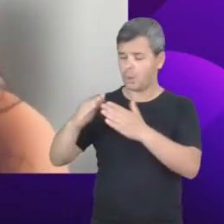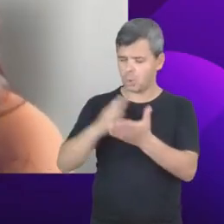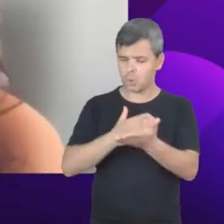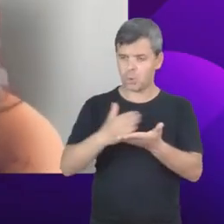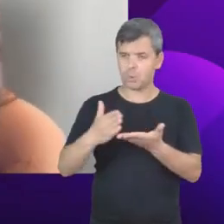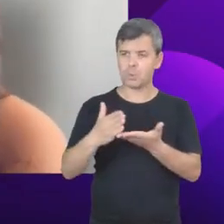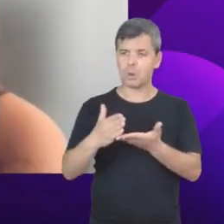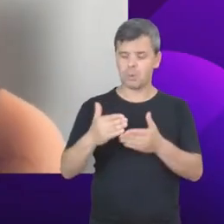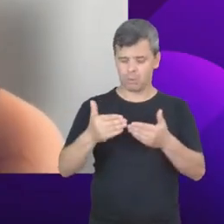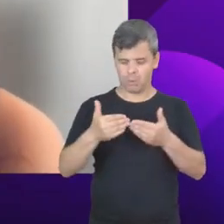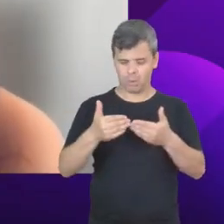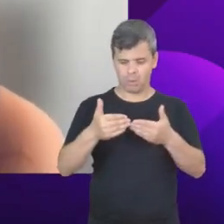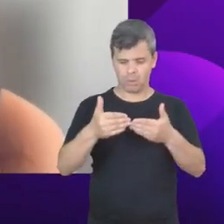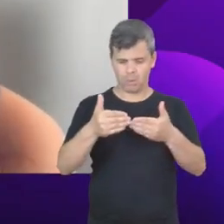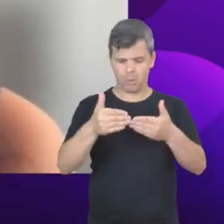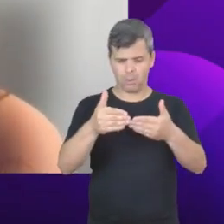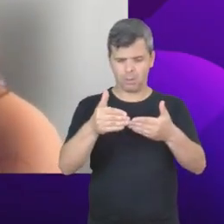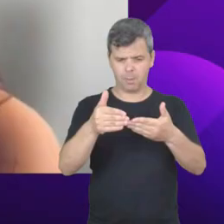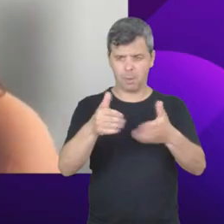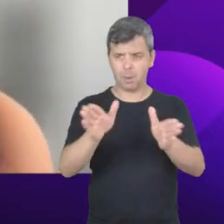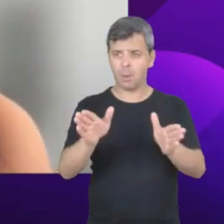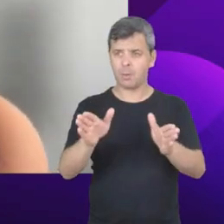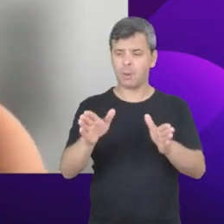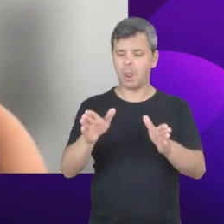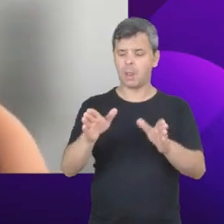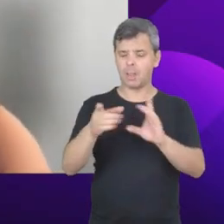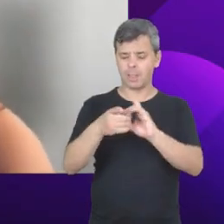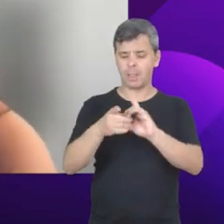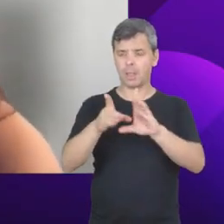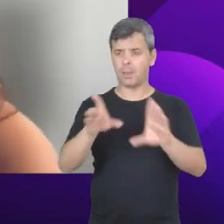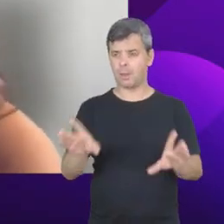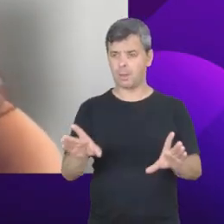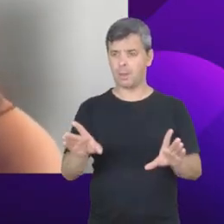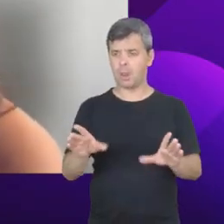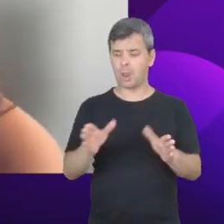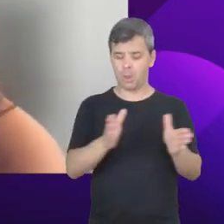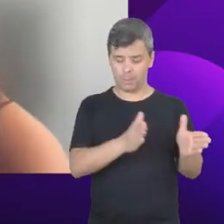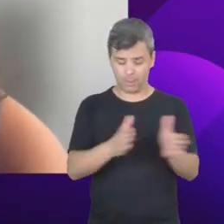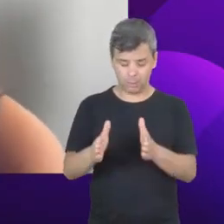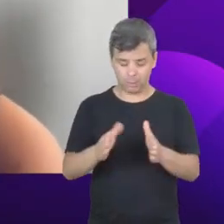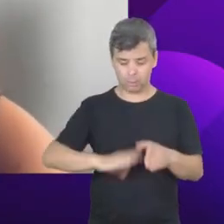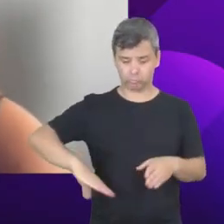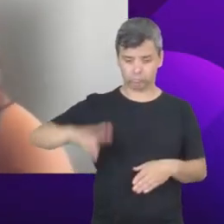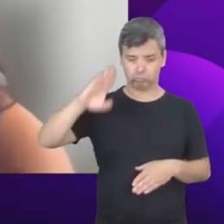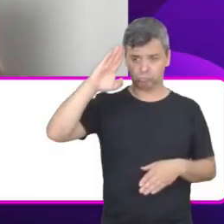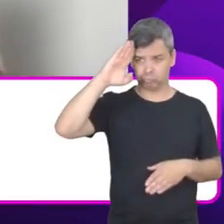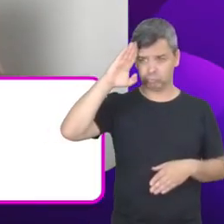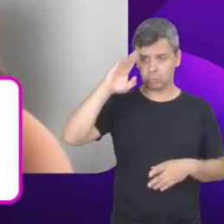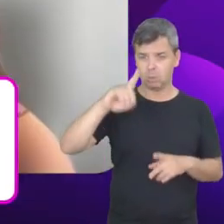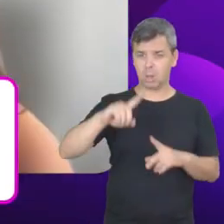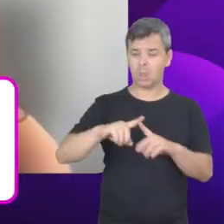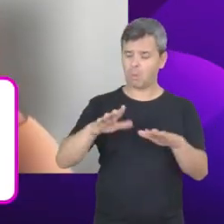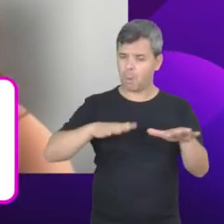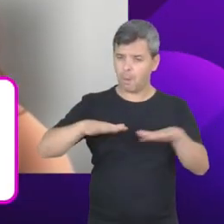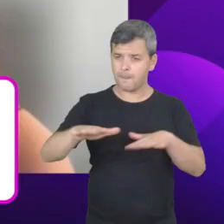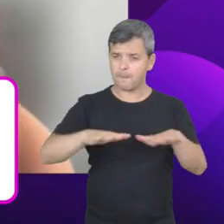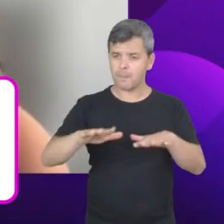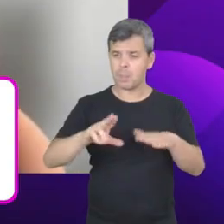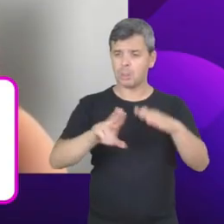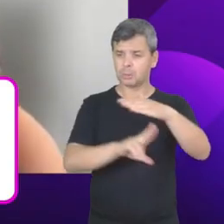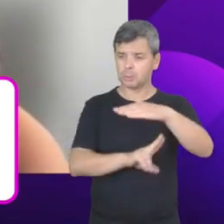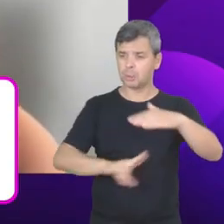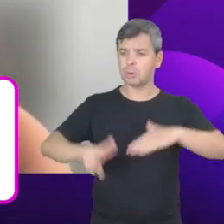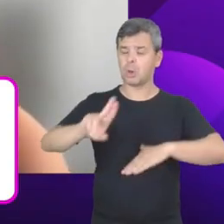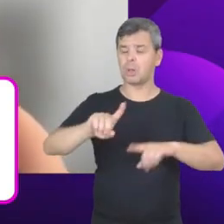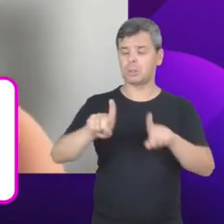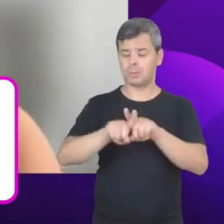começa a ter abertura ali, a reabertura democrática, no período da ditadura, a mobilização nas